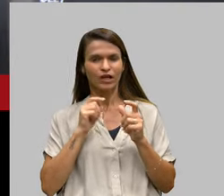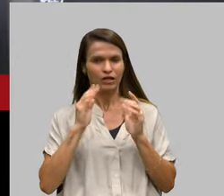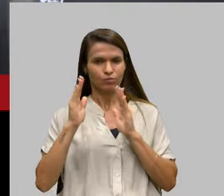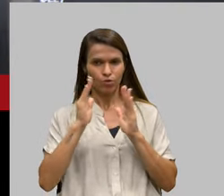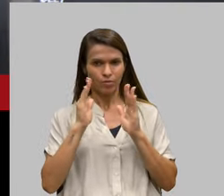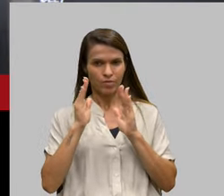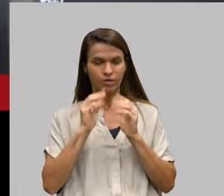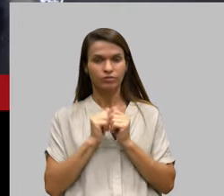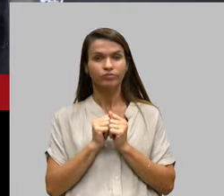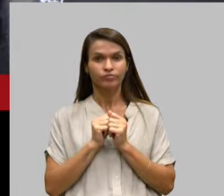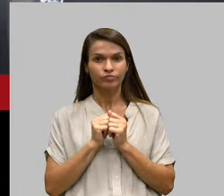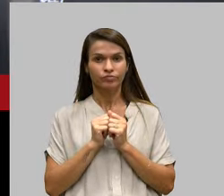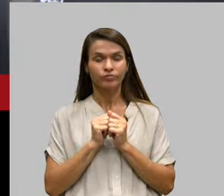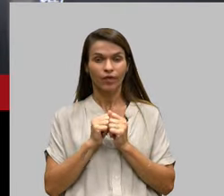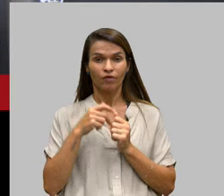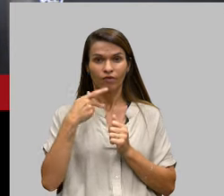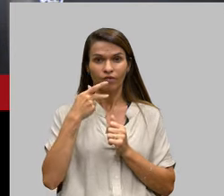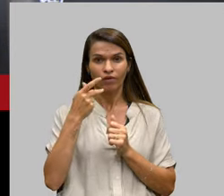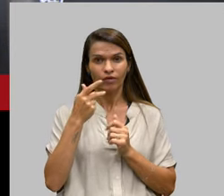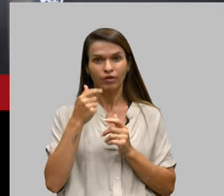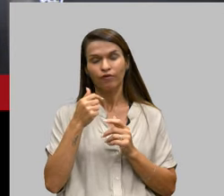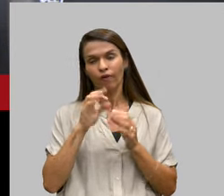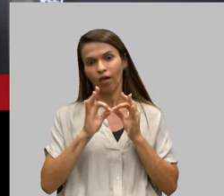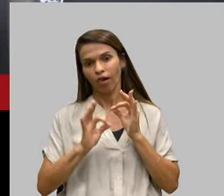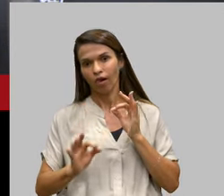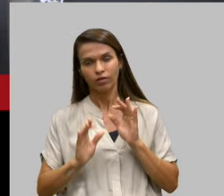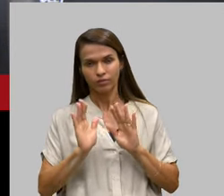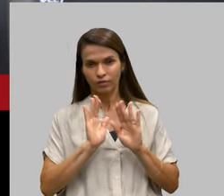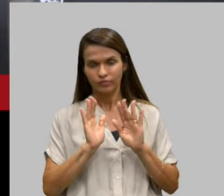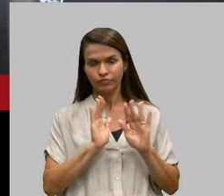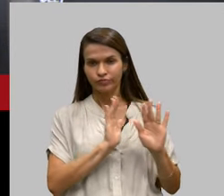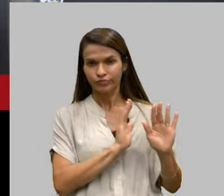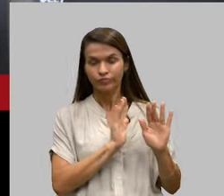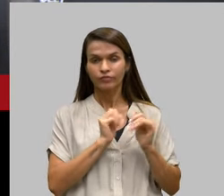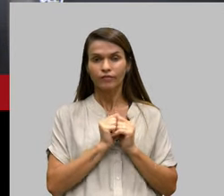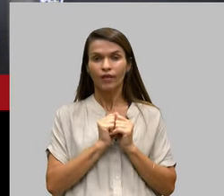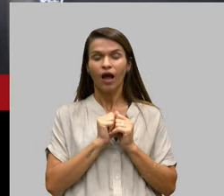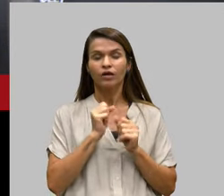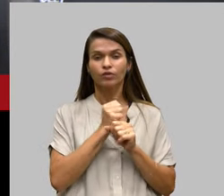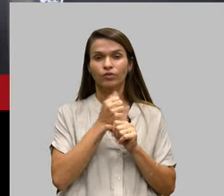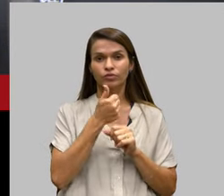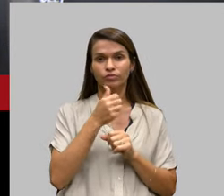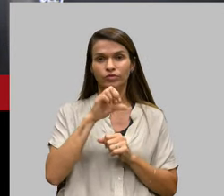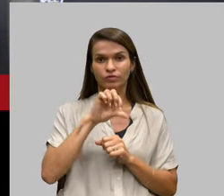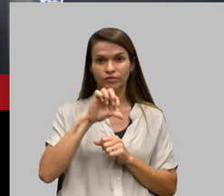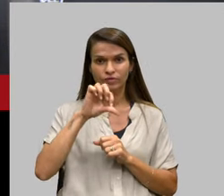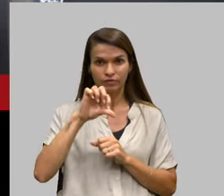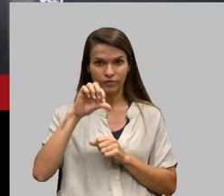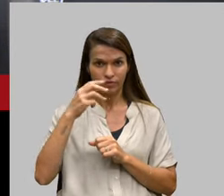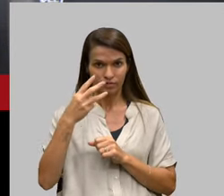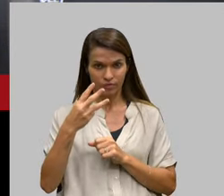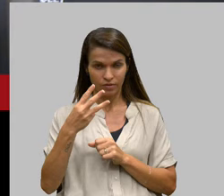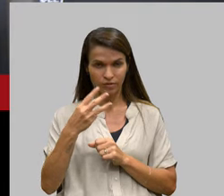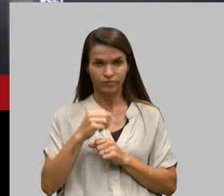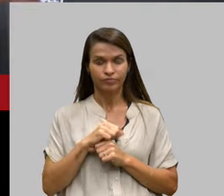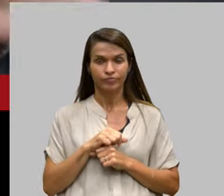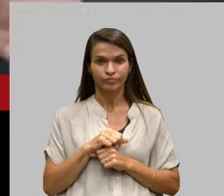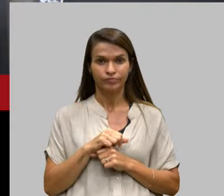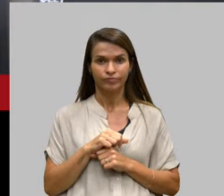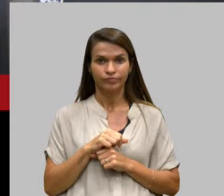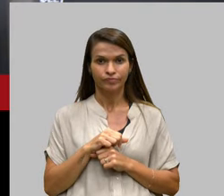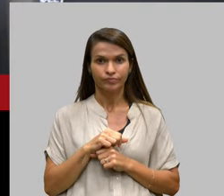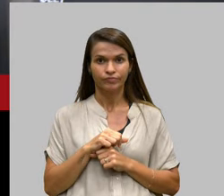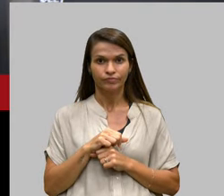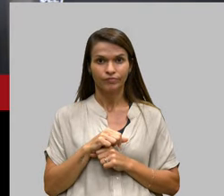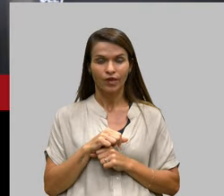vou dar um salto gigantesco que eu não vou ficar contando essa história toda não eh e aí lá em 1993 H pós